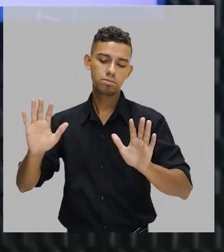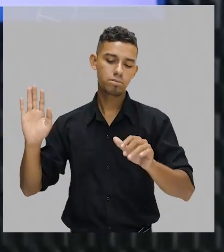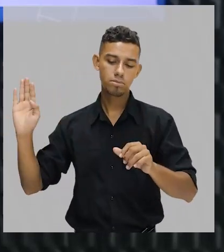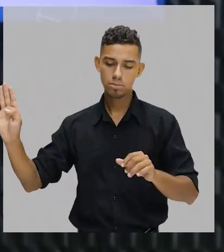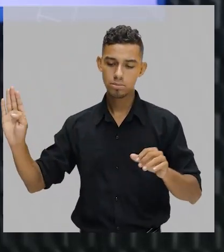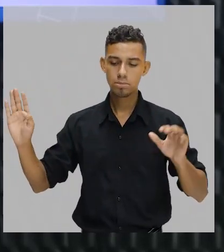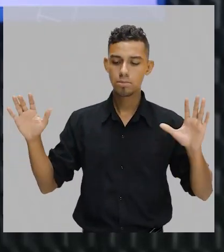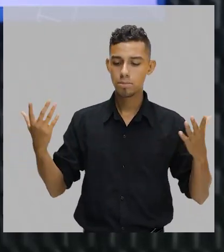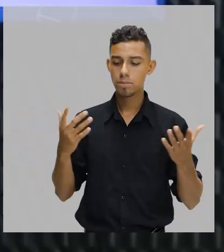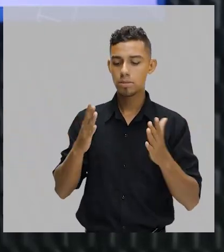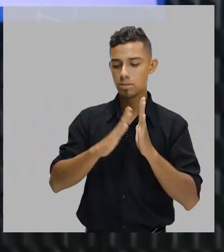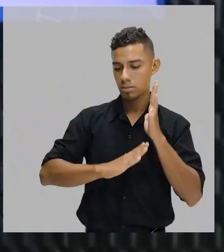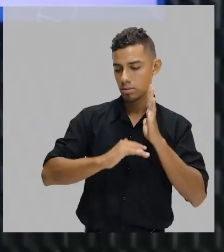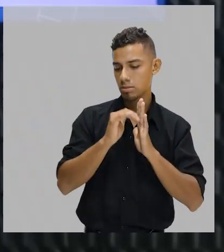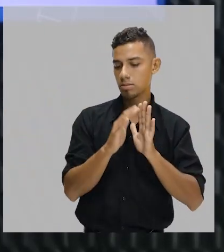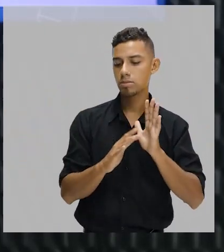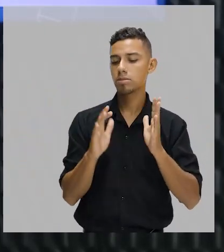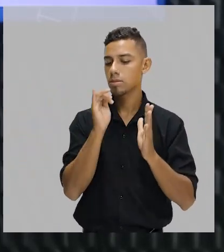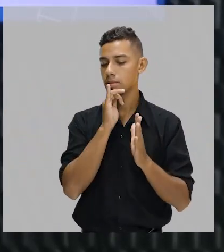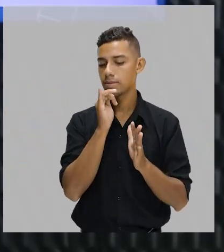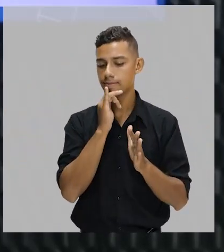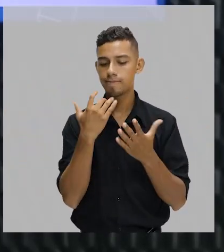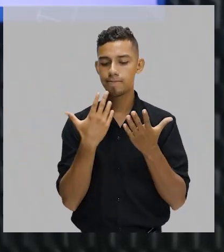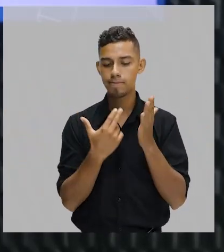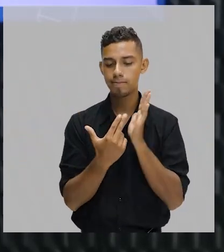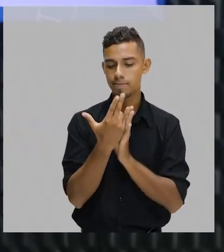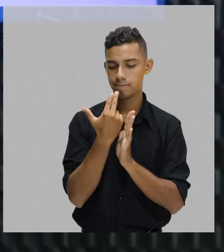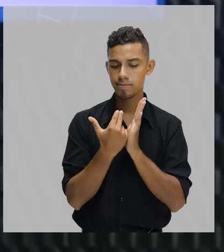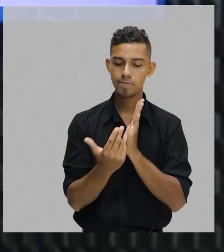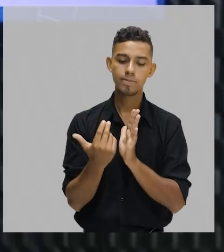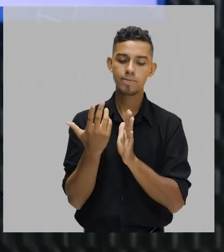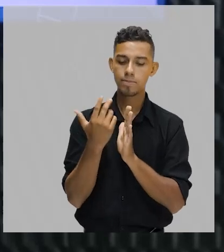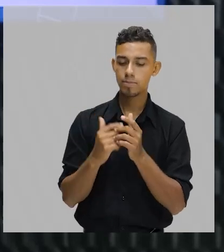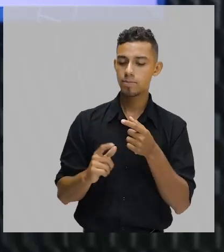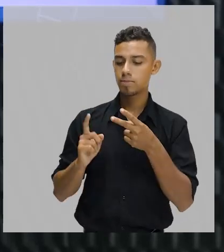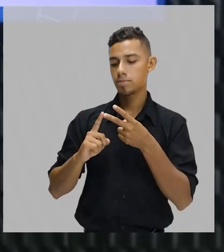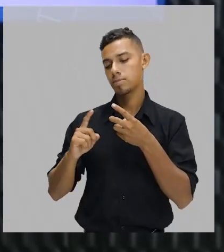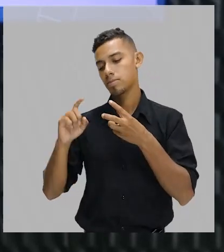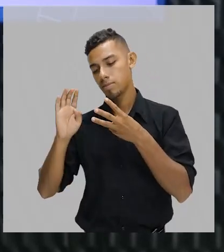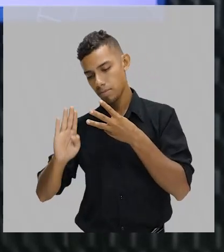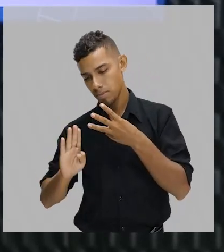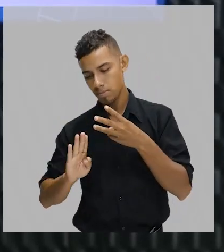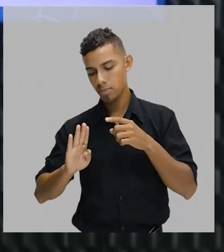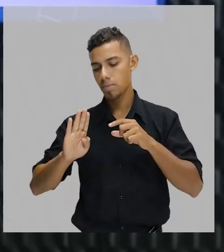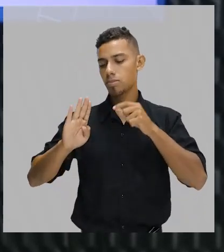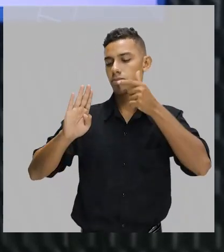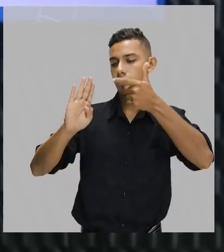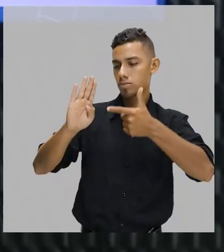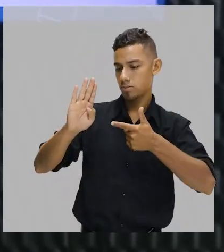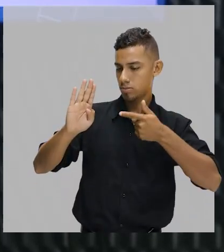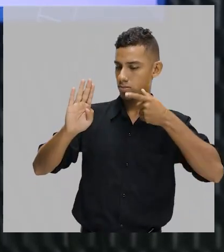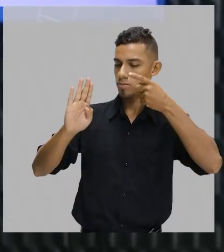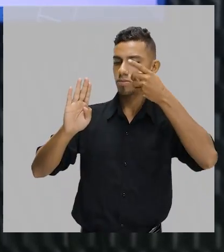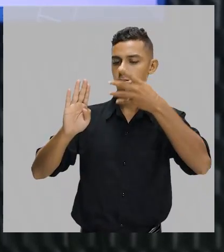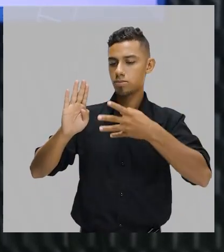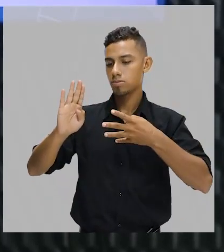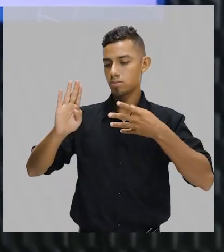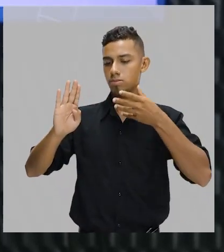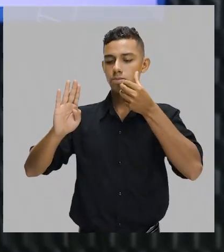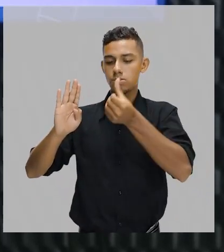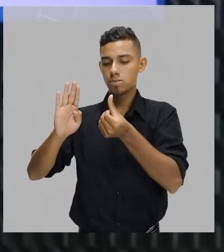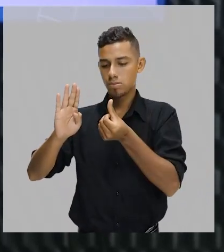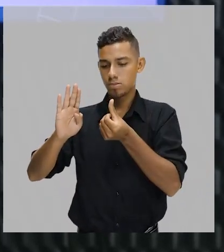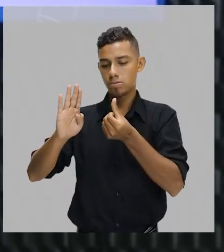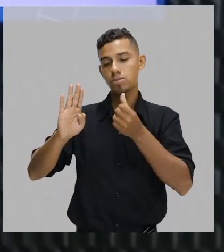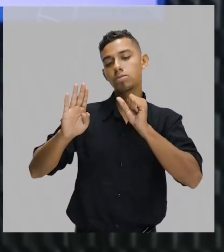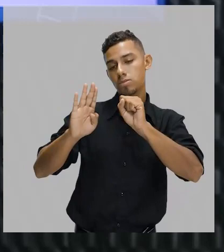Para desenhar, eu sempre digo para os meus alunos que comprem B, 2B, 4B, 6B, e como um aluno meu